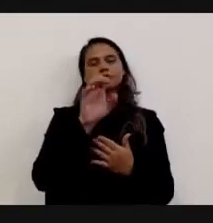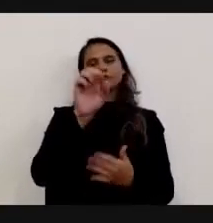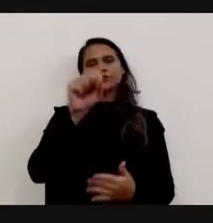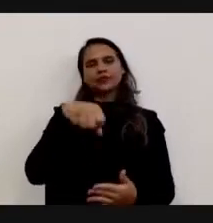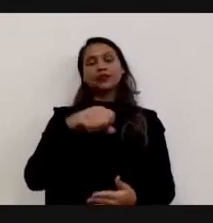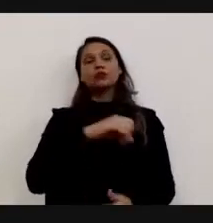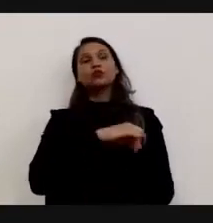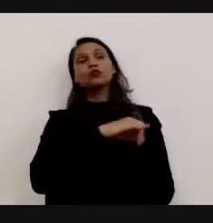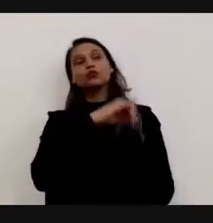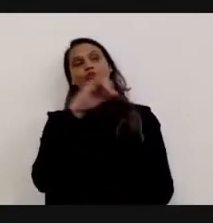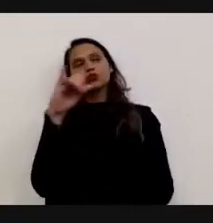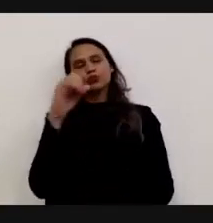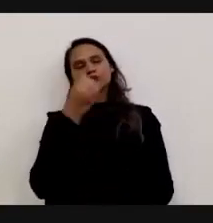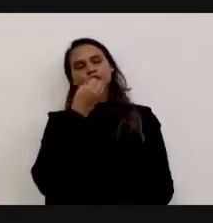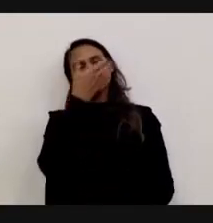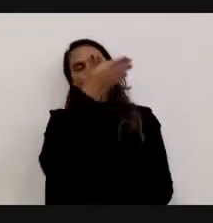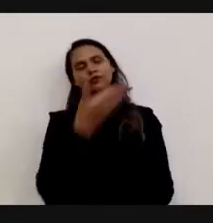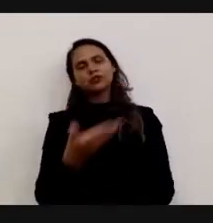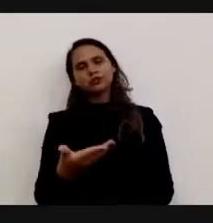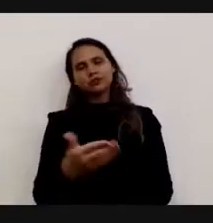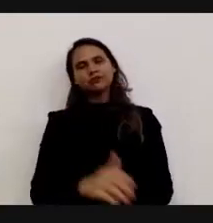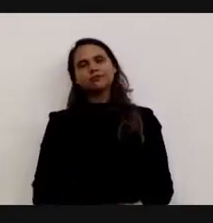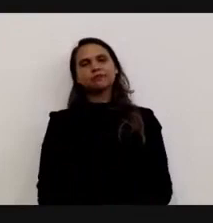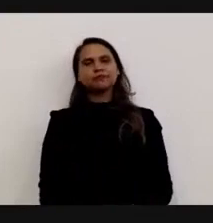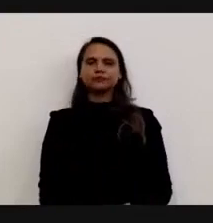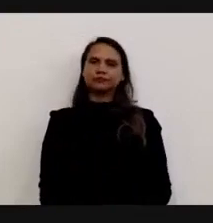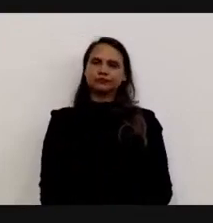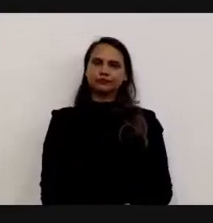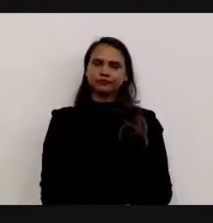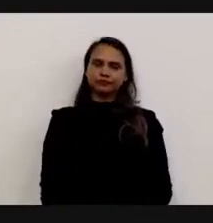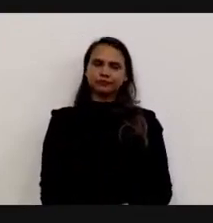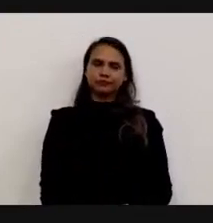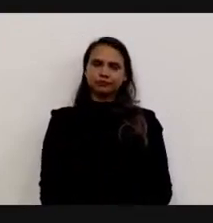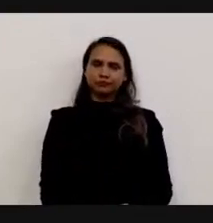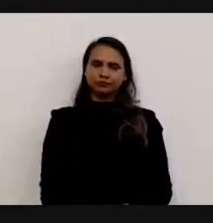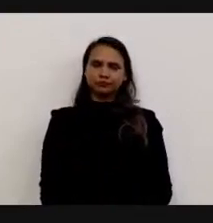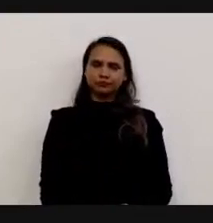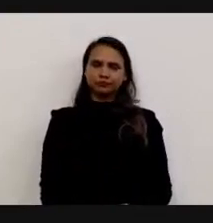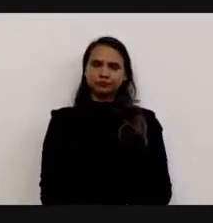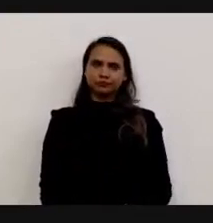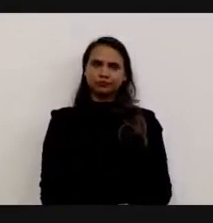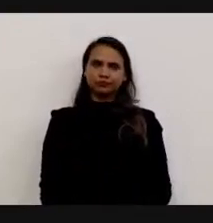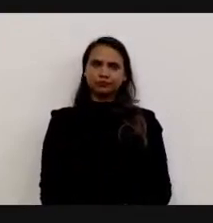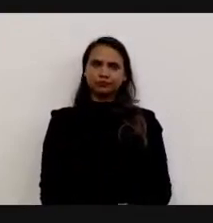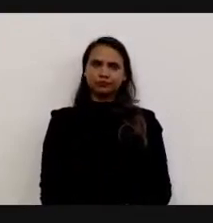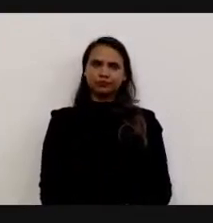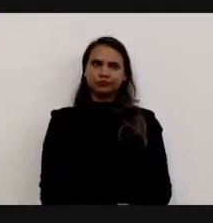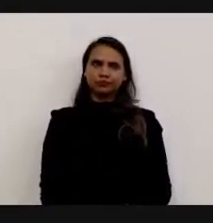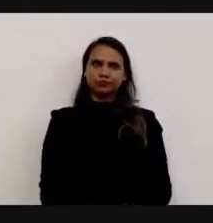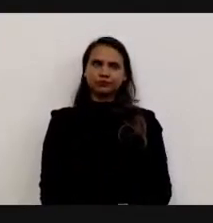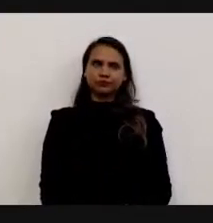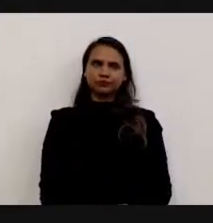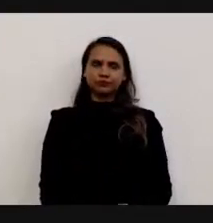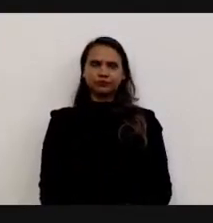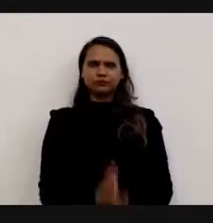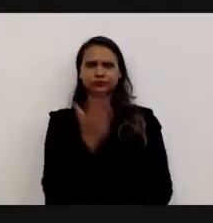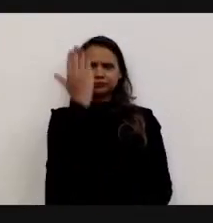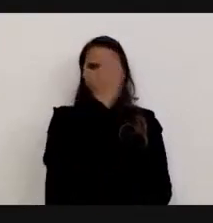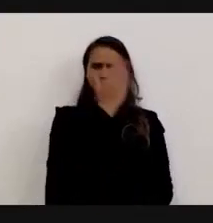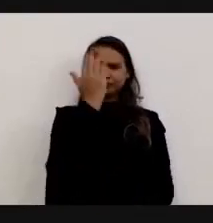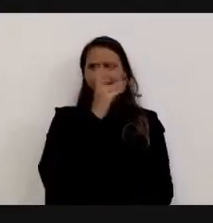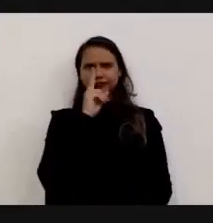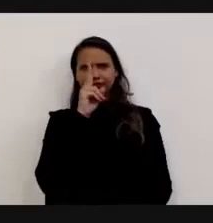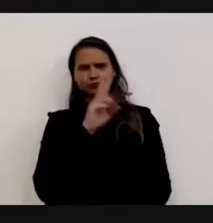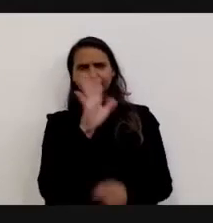Sim. Oi, Janete, bem-vinda. Não estou vendo o